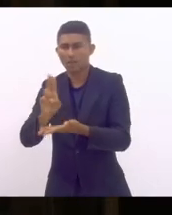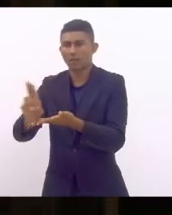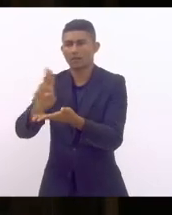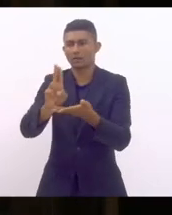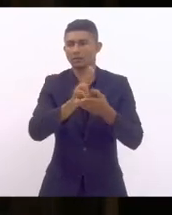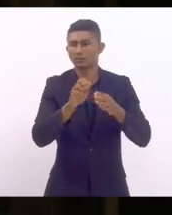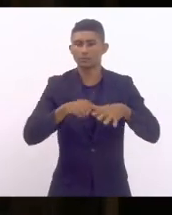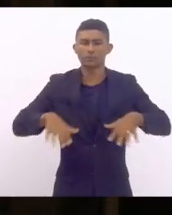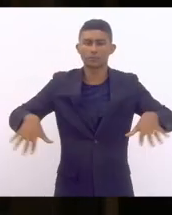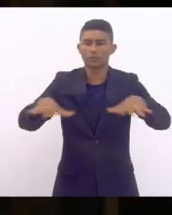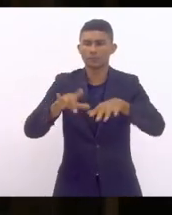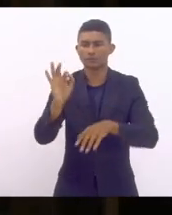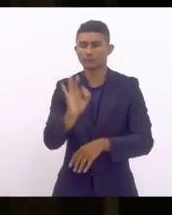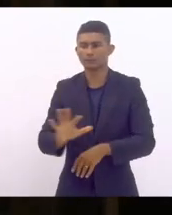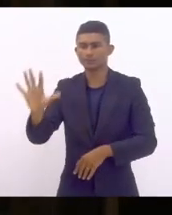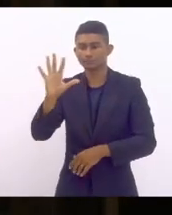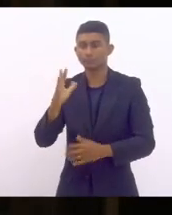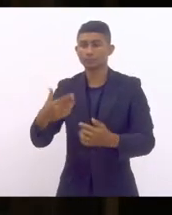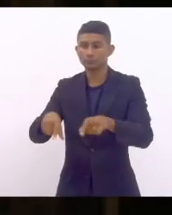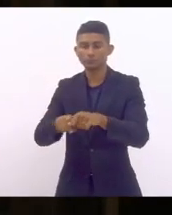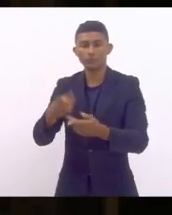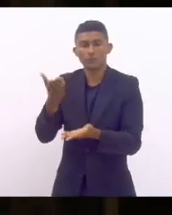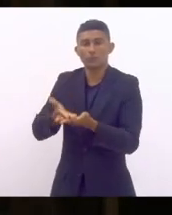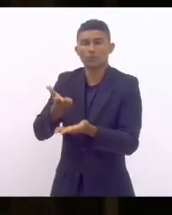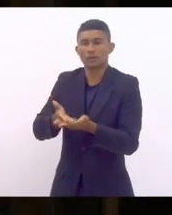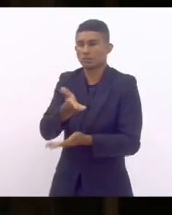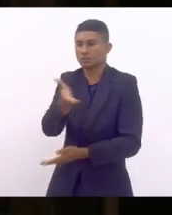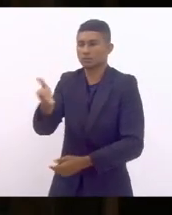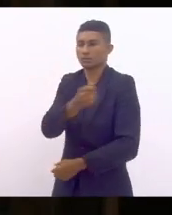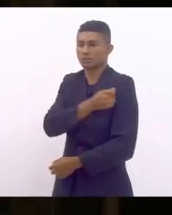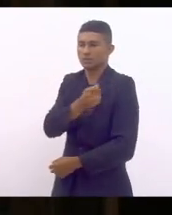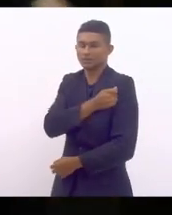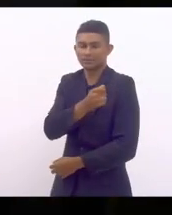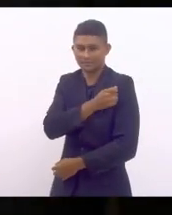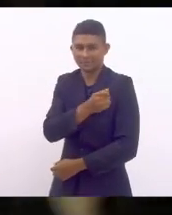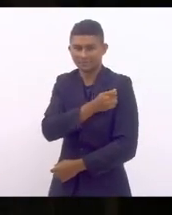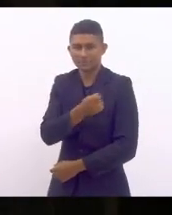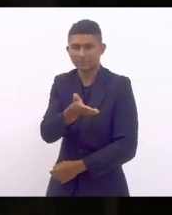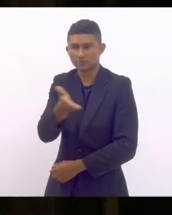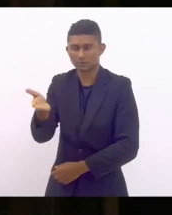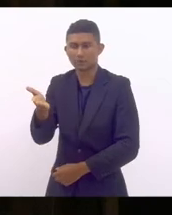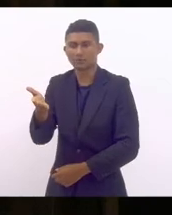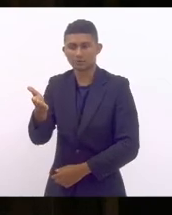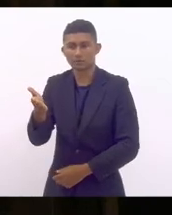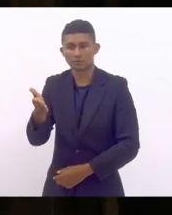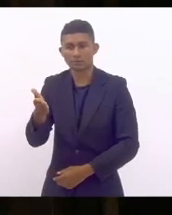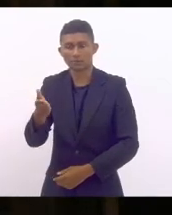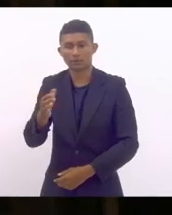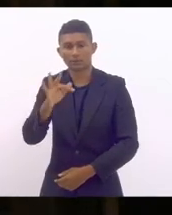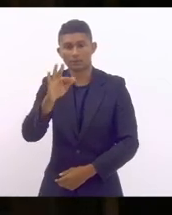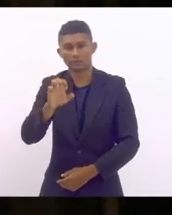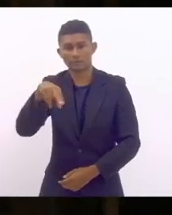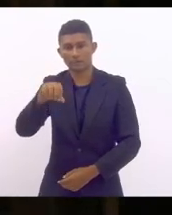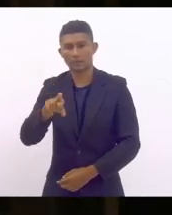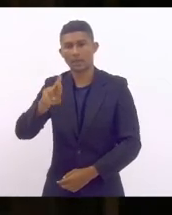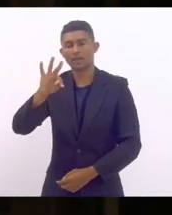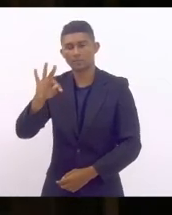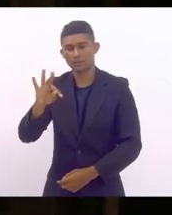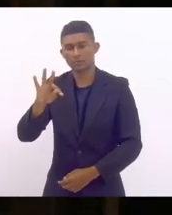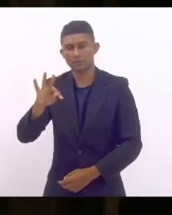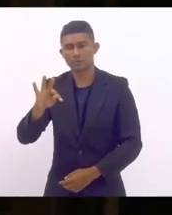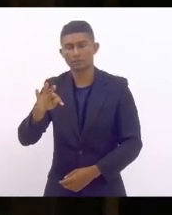junto com os estudantes secundaristas aerj Associação Estadual dos originais e secundárias do Rio de Janeiro e da fenet Federação